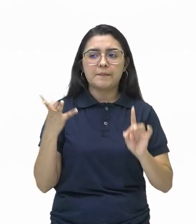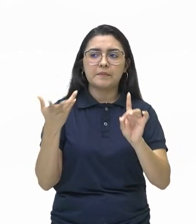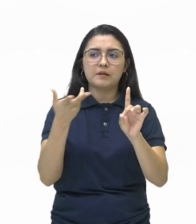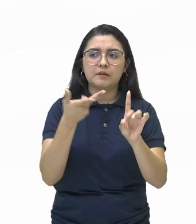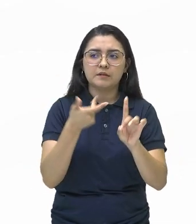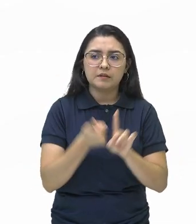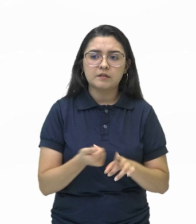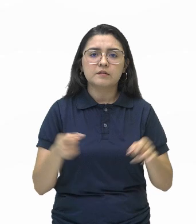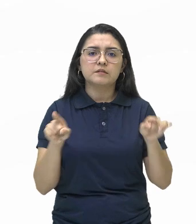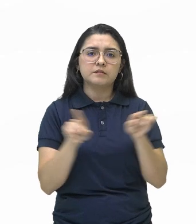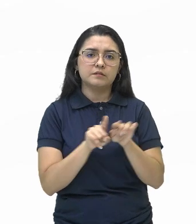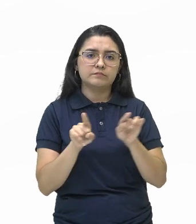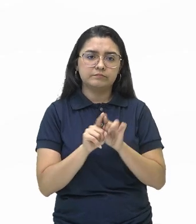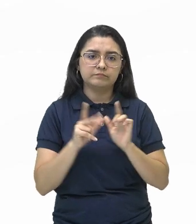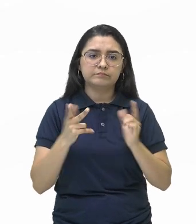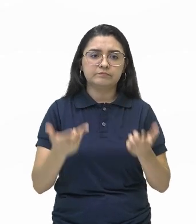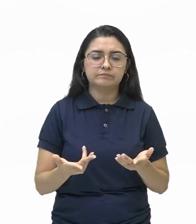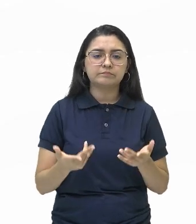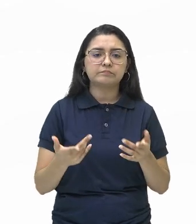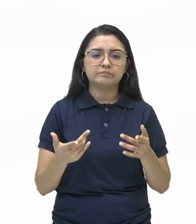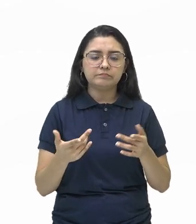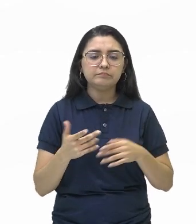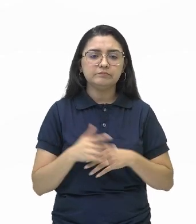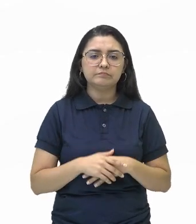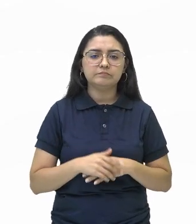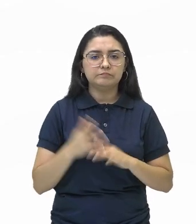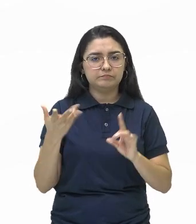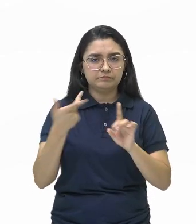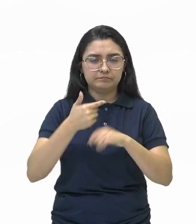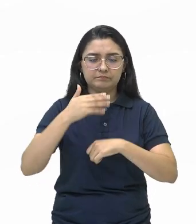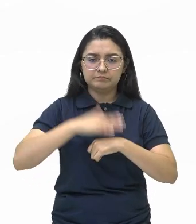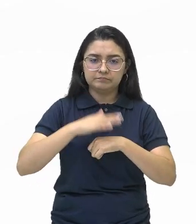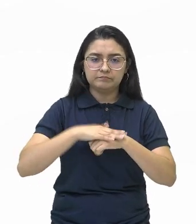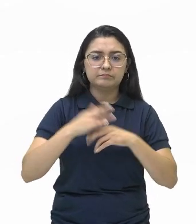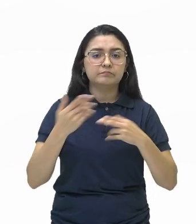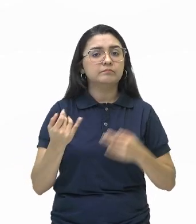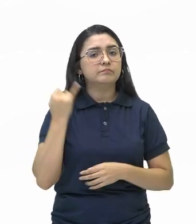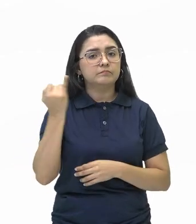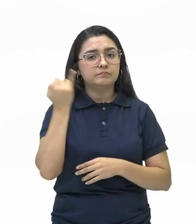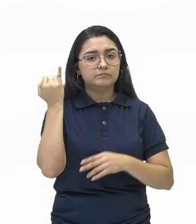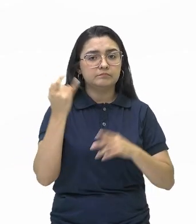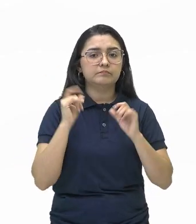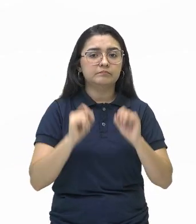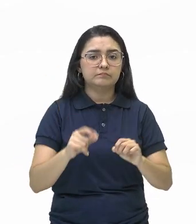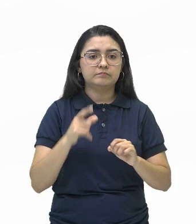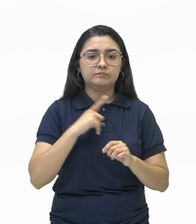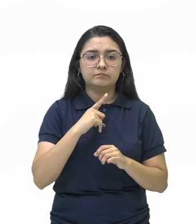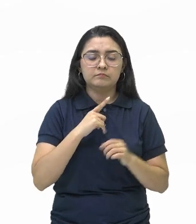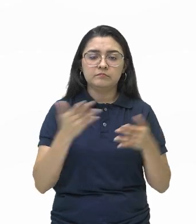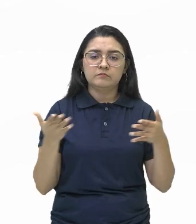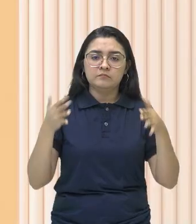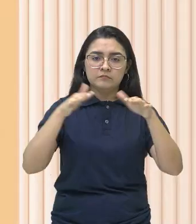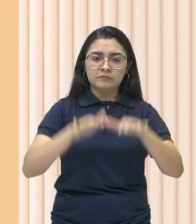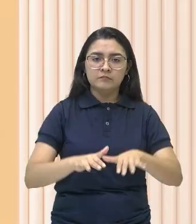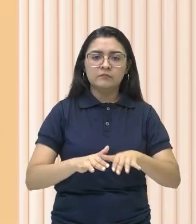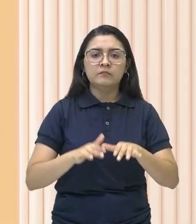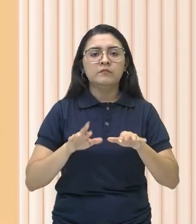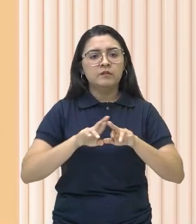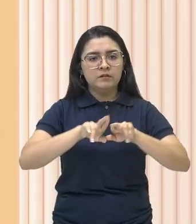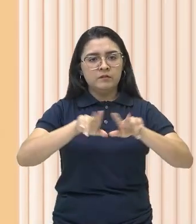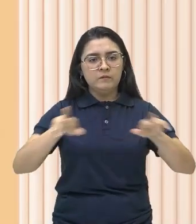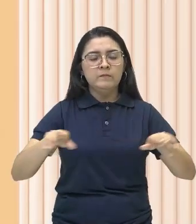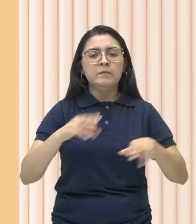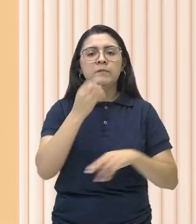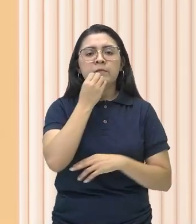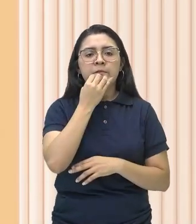habilidades interpessoais, tá bom? A importância dessa diversidade e dessa inclusão aí. É bom